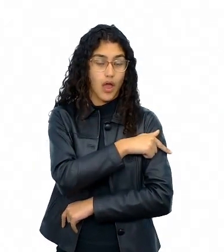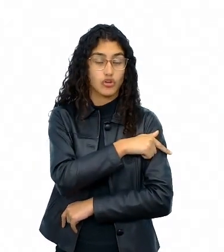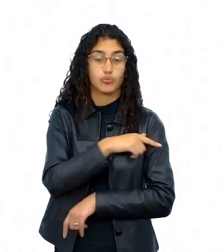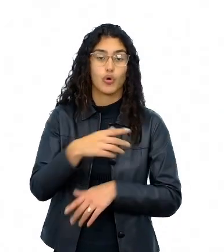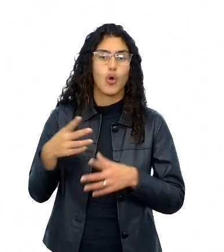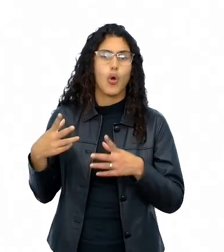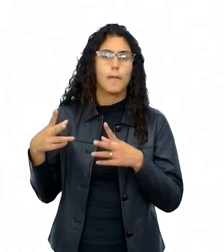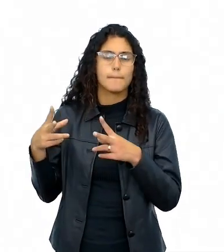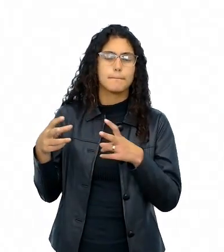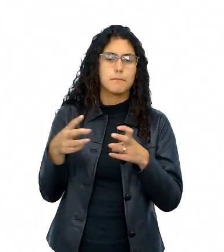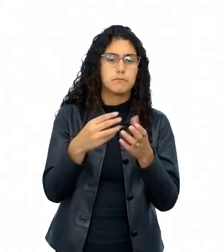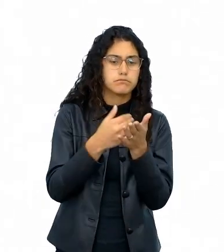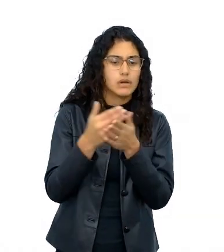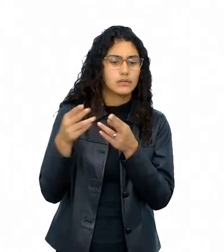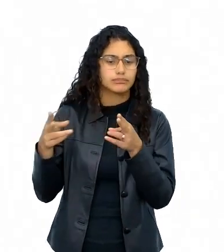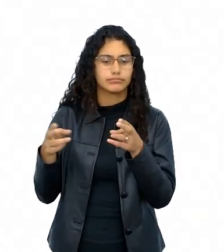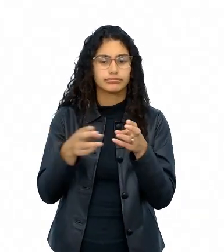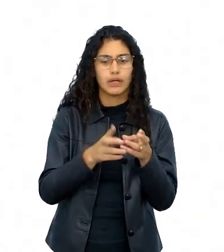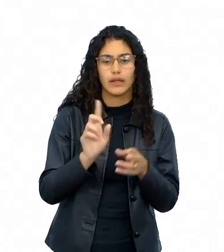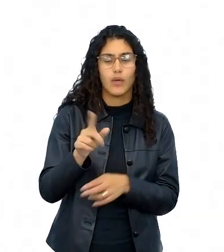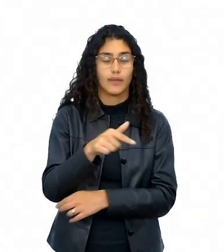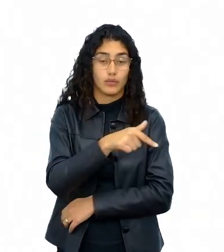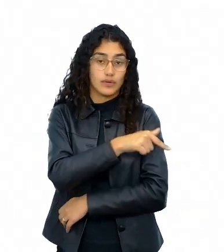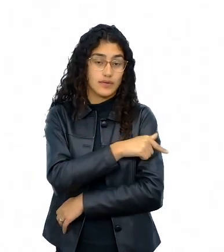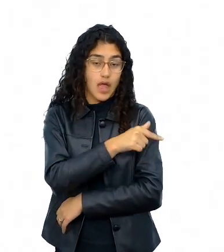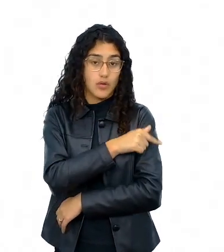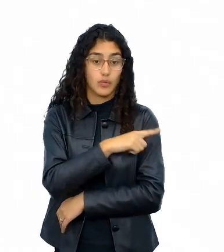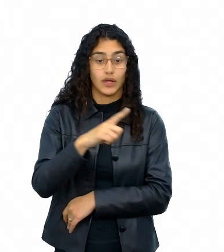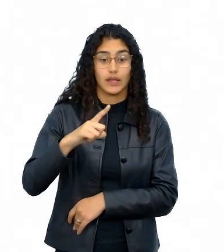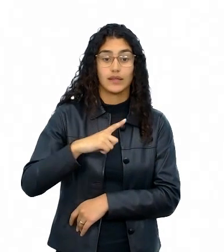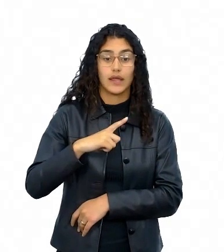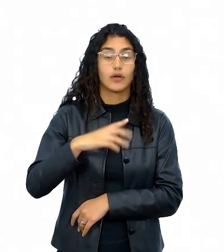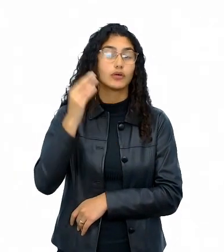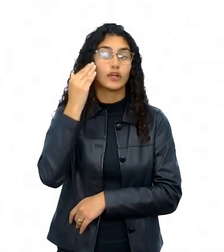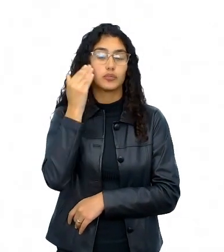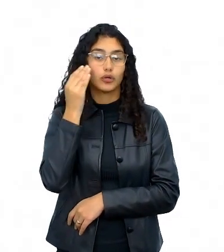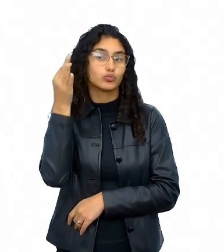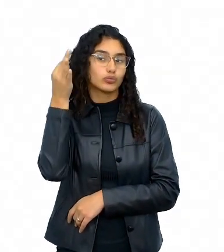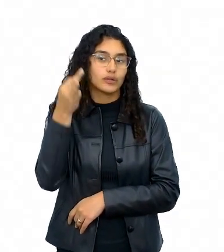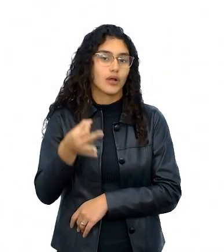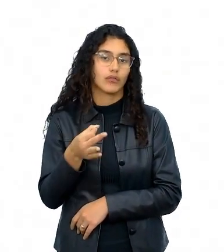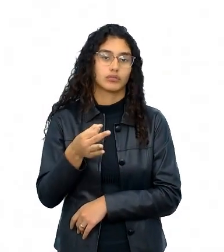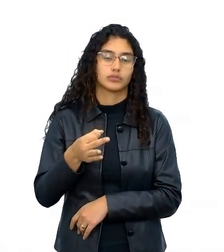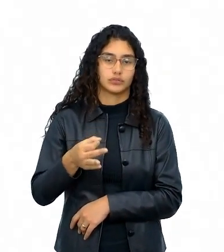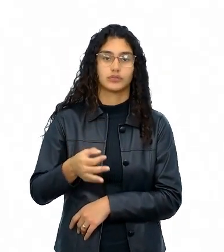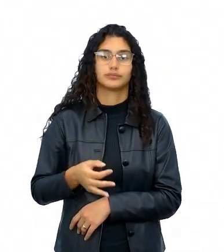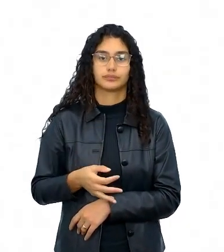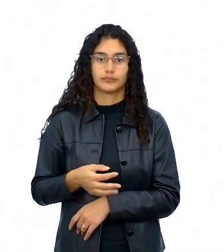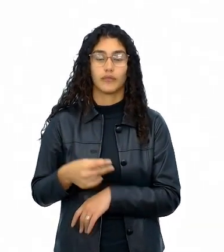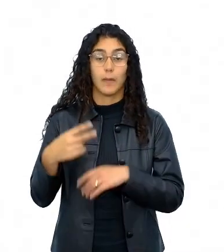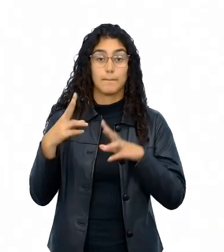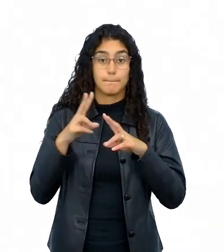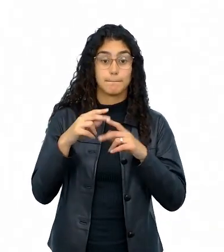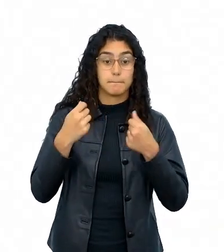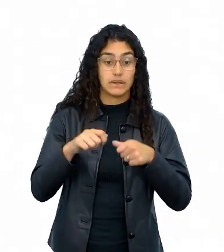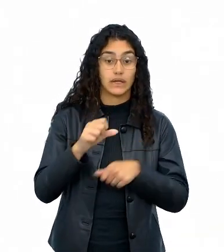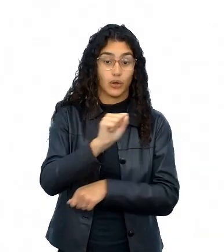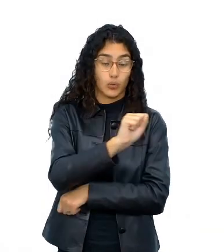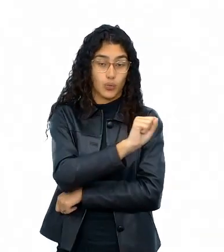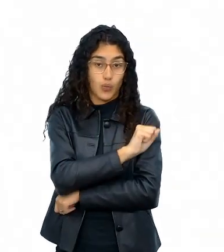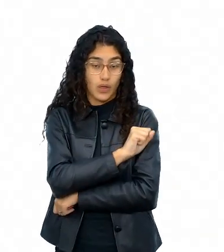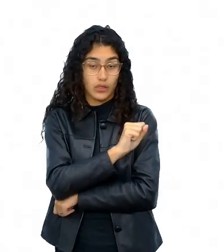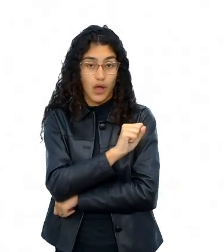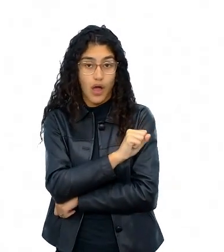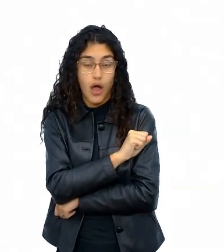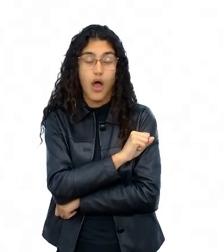começa a ver isso. Não é no sétimo ano que ele vai ter a total compreensão disso. Então, ele vai precisar do oitavo